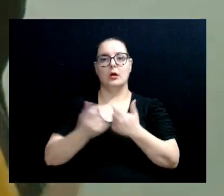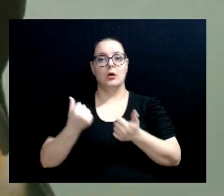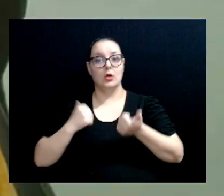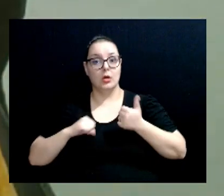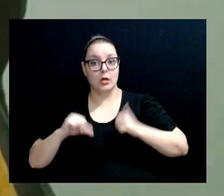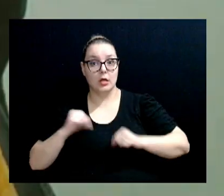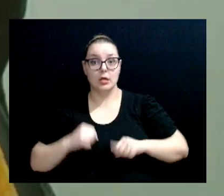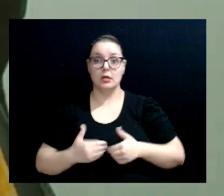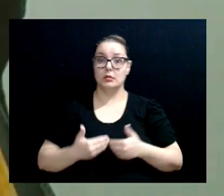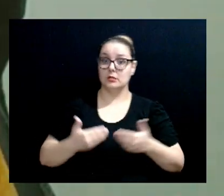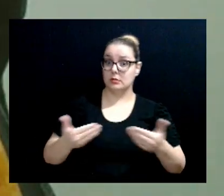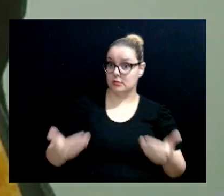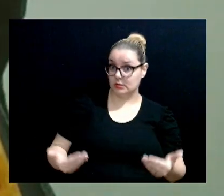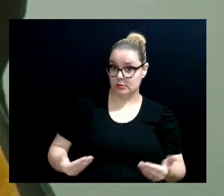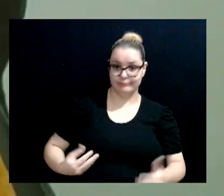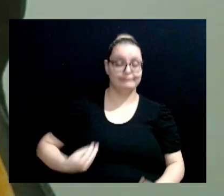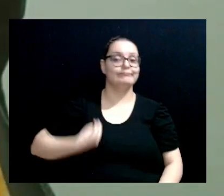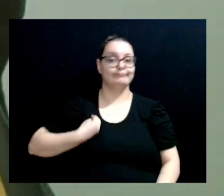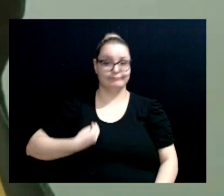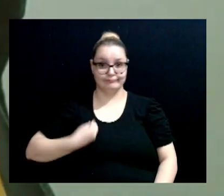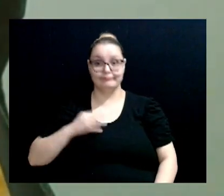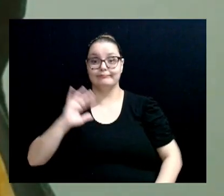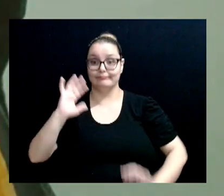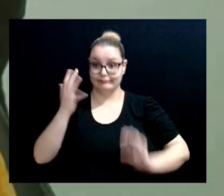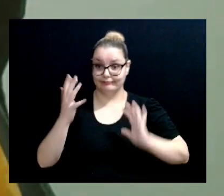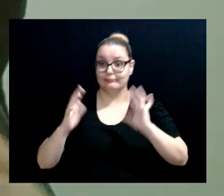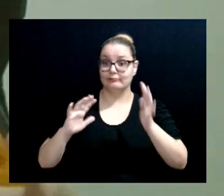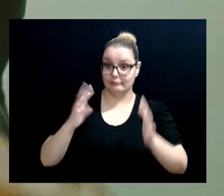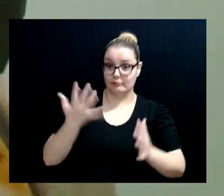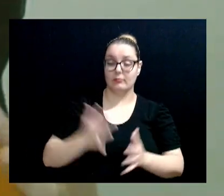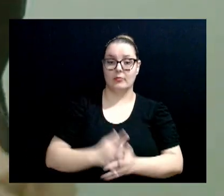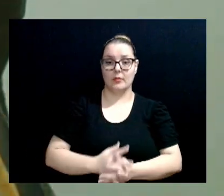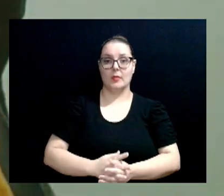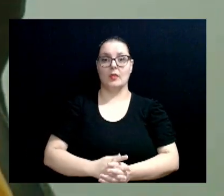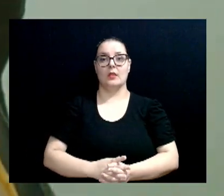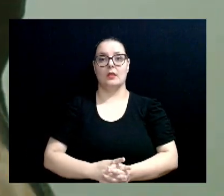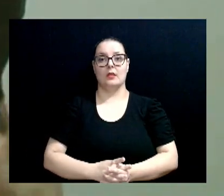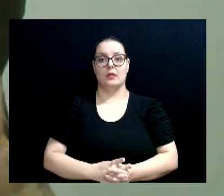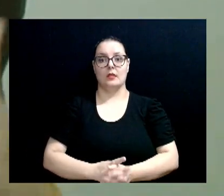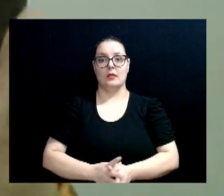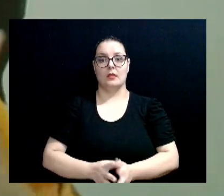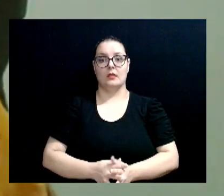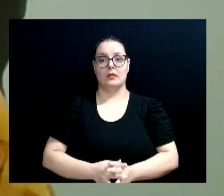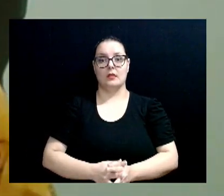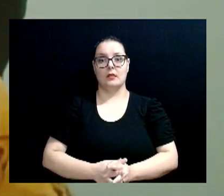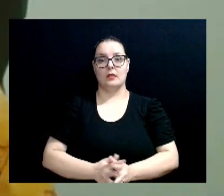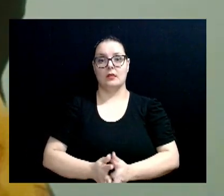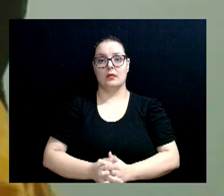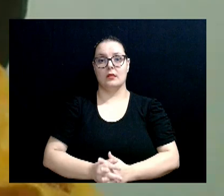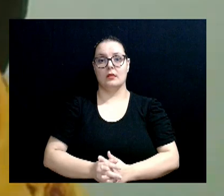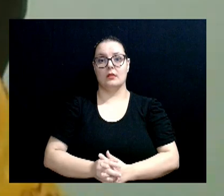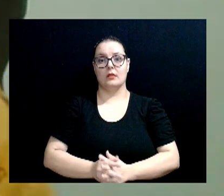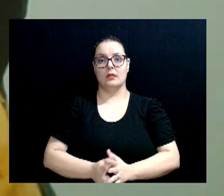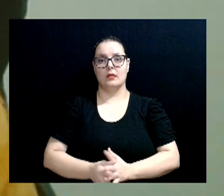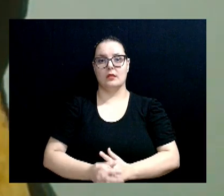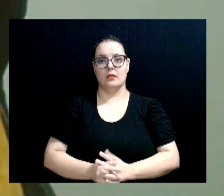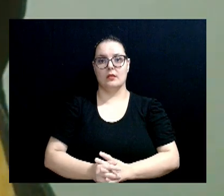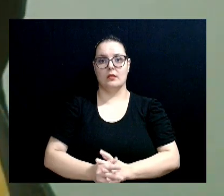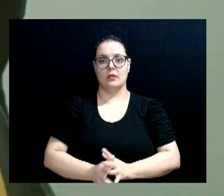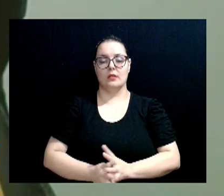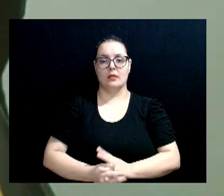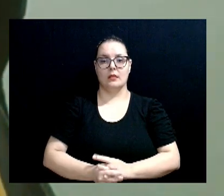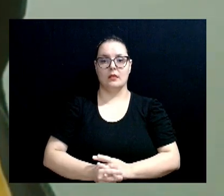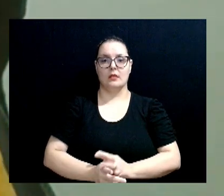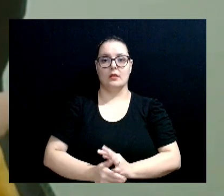A vida vai acontecendo, né? A gente tenta seguir as metas que a gente